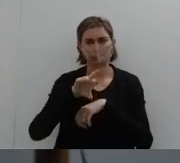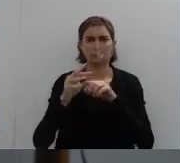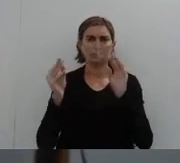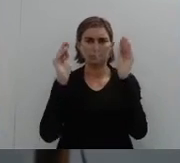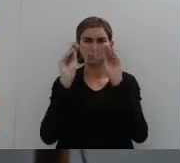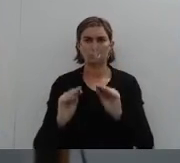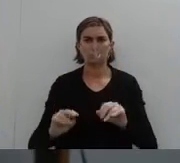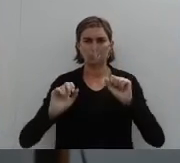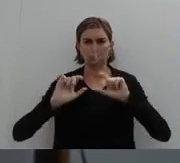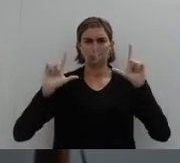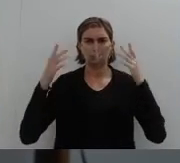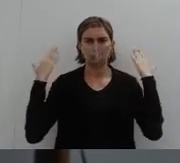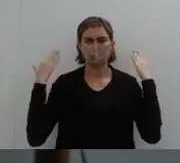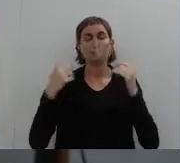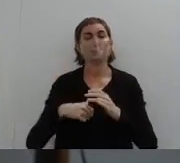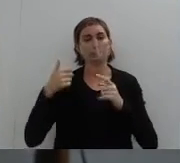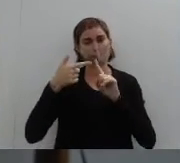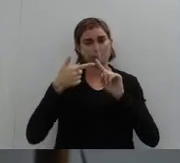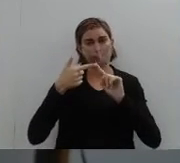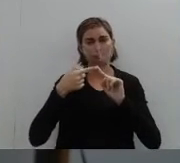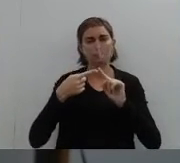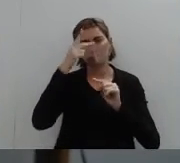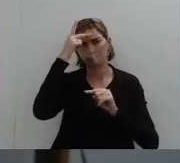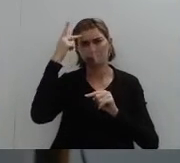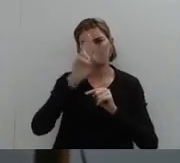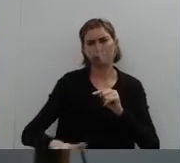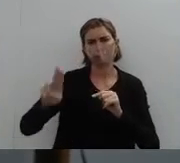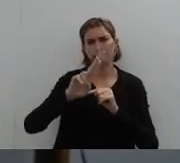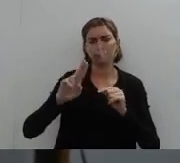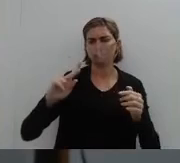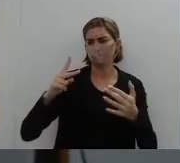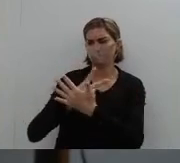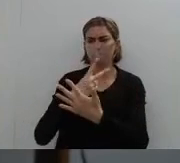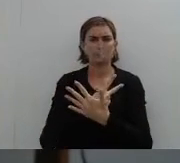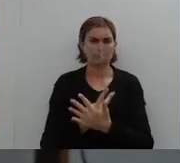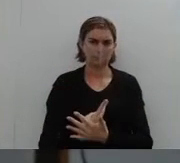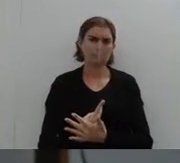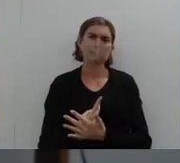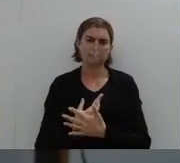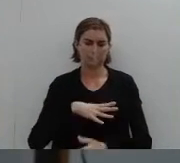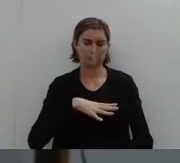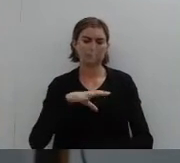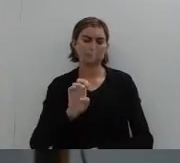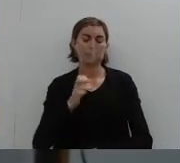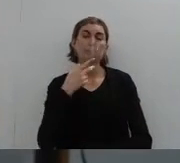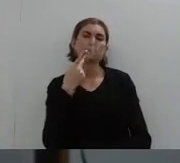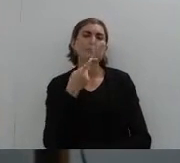slide. Vejam bem, primeiro, as pessoas usam erroneamente o termo ética quando falam